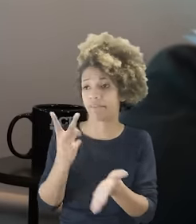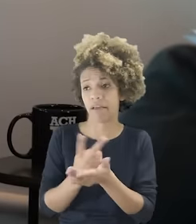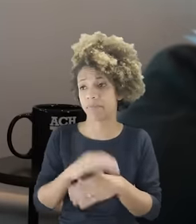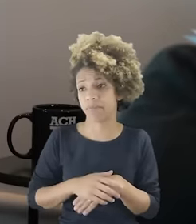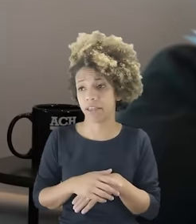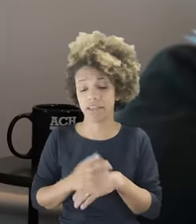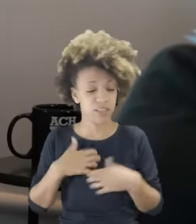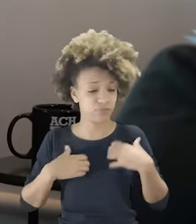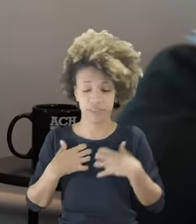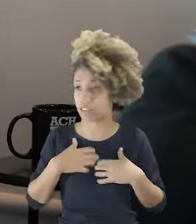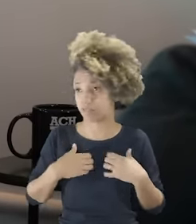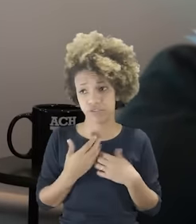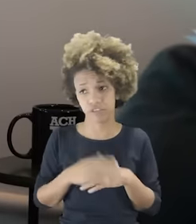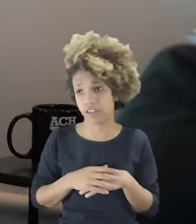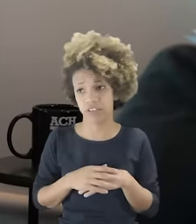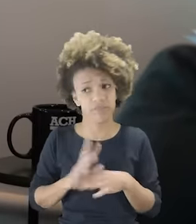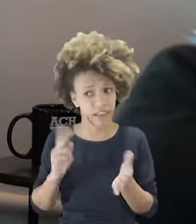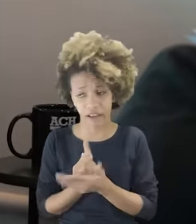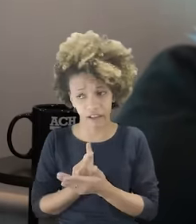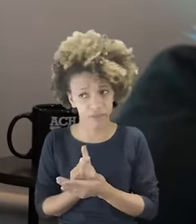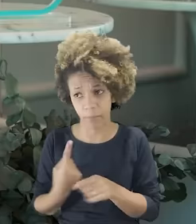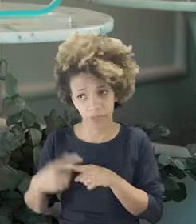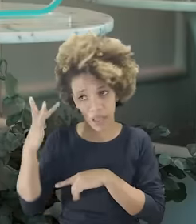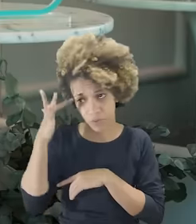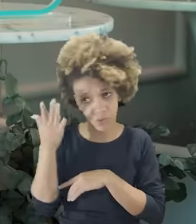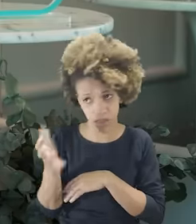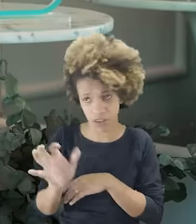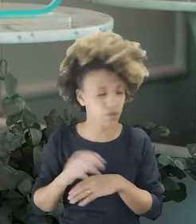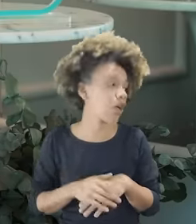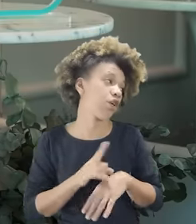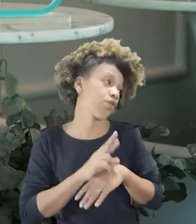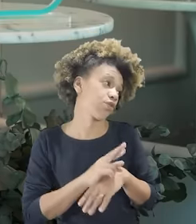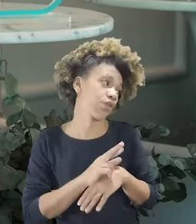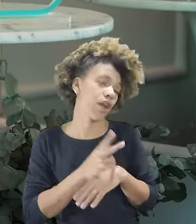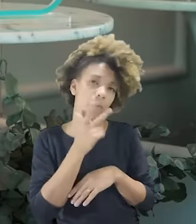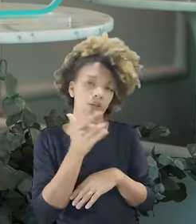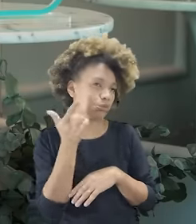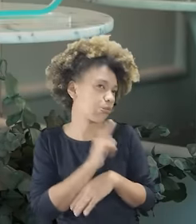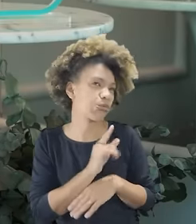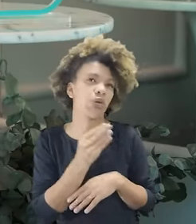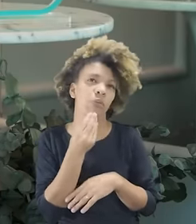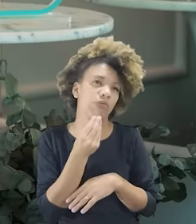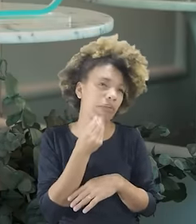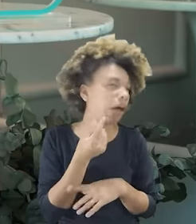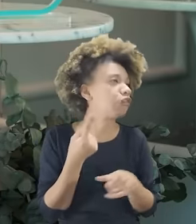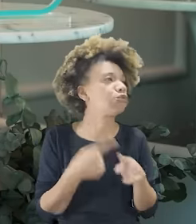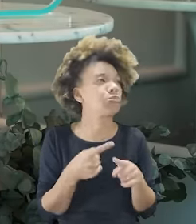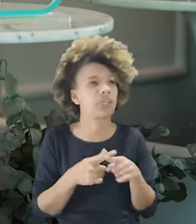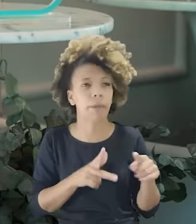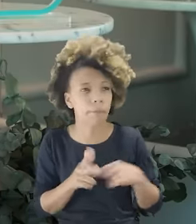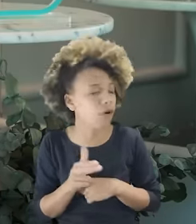se você não tá angustiado em 2023 é uma coisa muito errada com você Doutora Eu acho que eu não consigo oportunidades porque